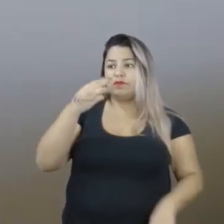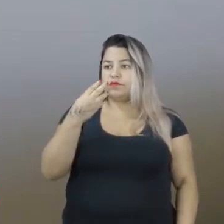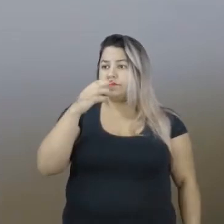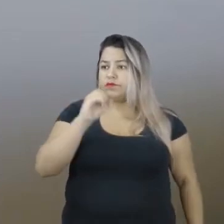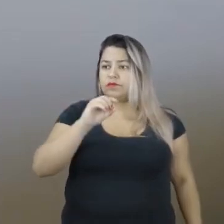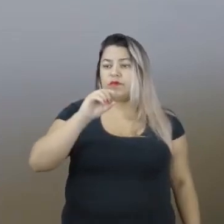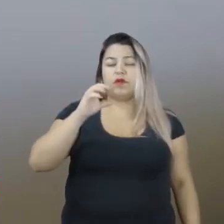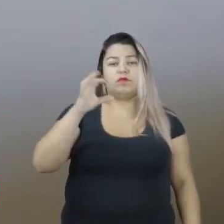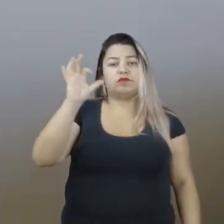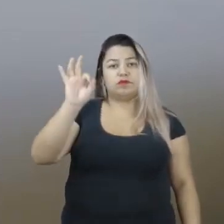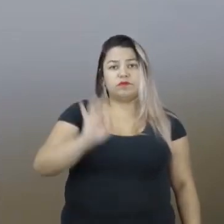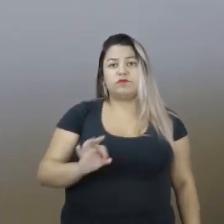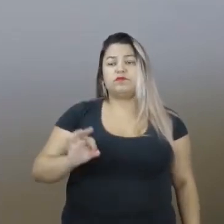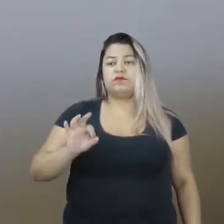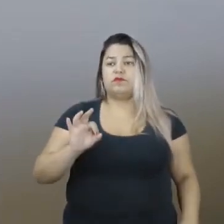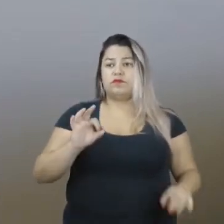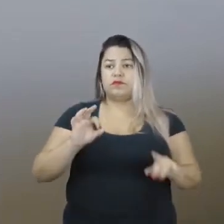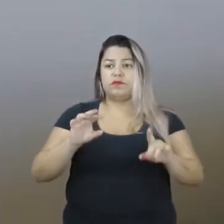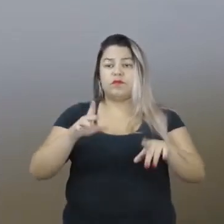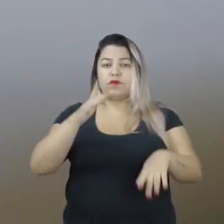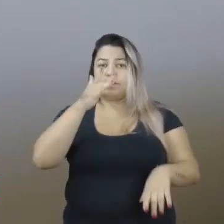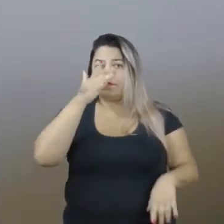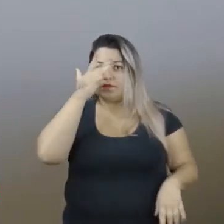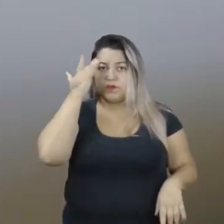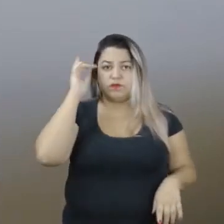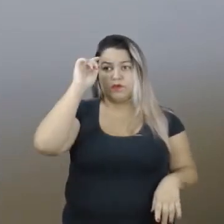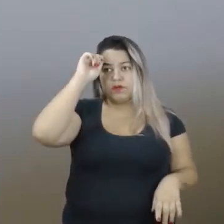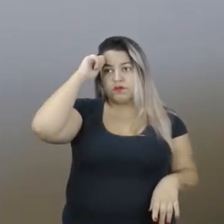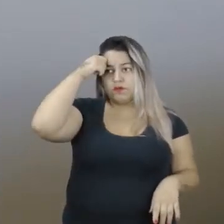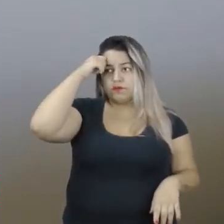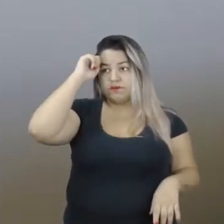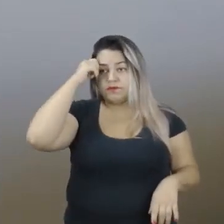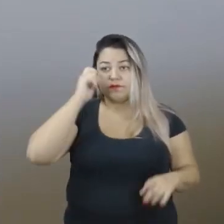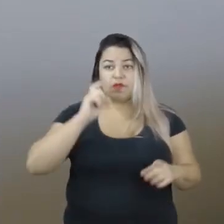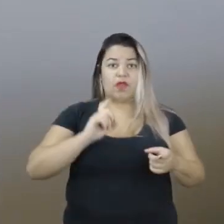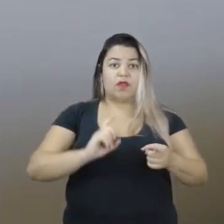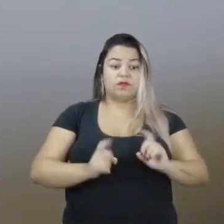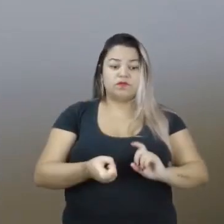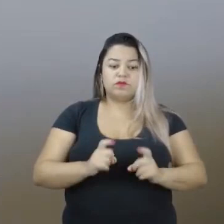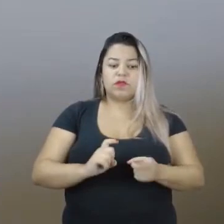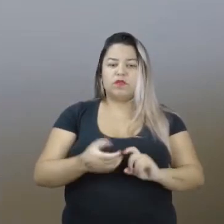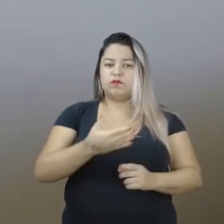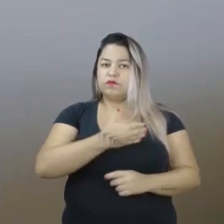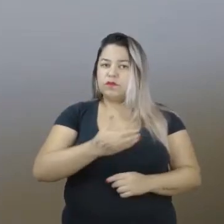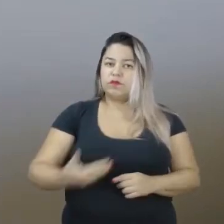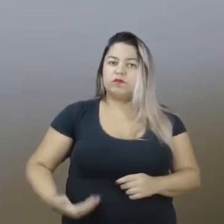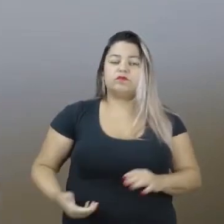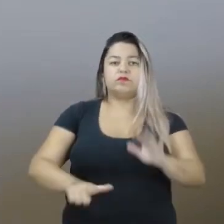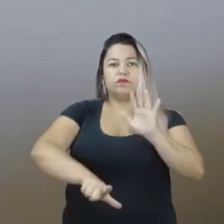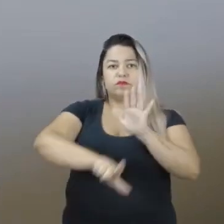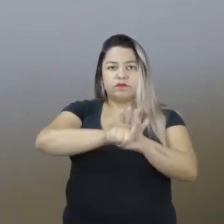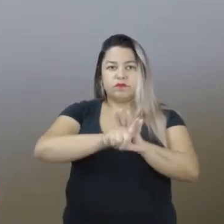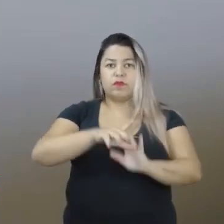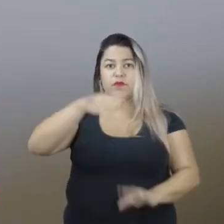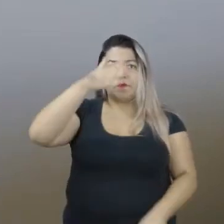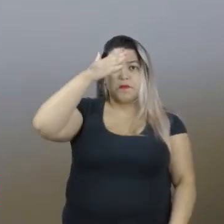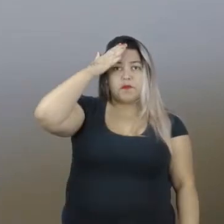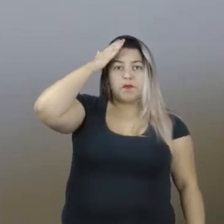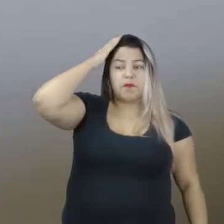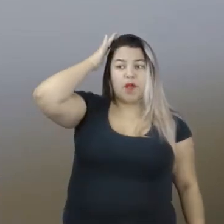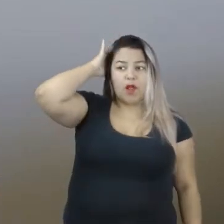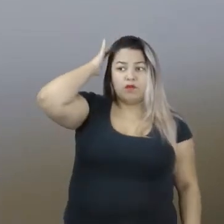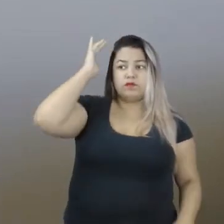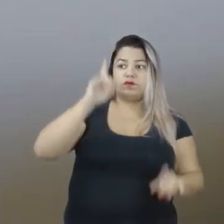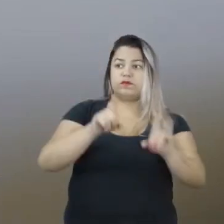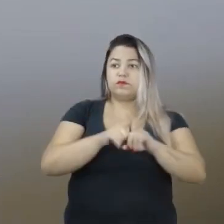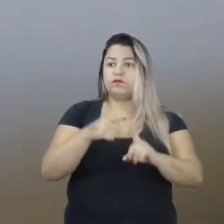das vagas para as pessoas negras na administração pública. Lei Paulo Gustavo, garante